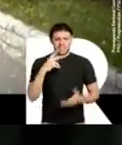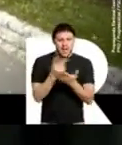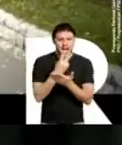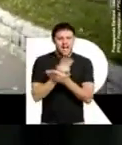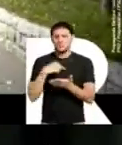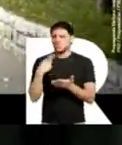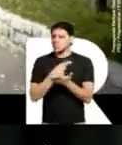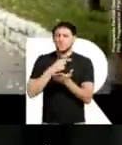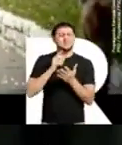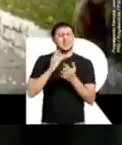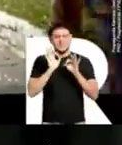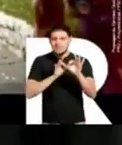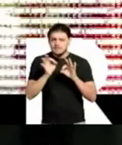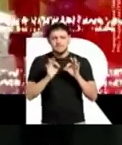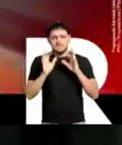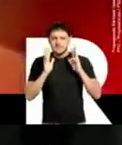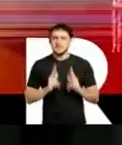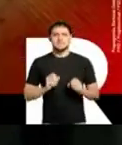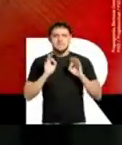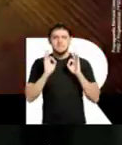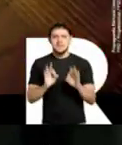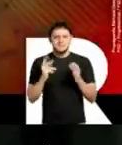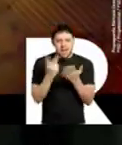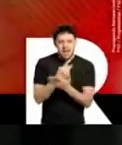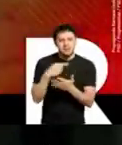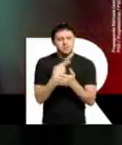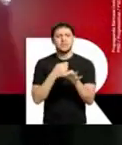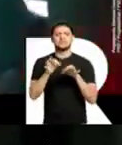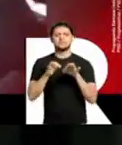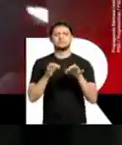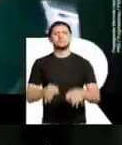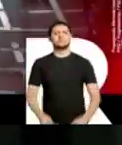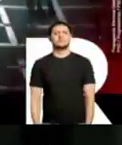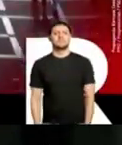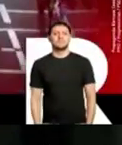limpar a cidade. O que tiver de errado, a gente vai arrumar.